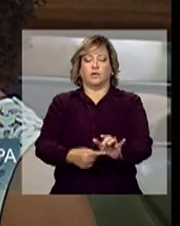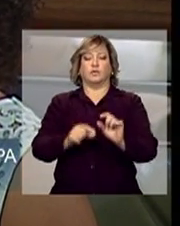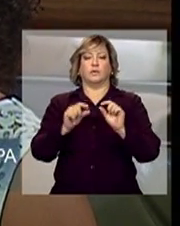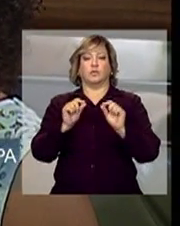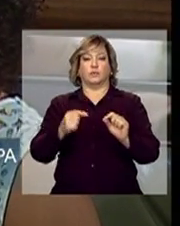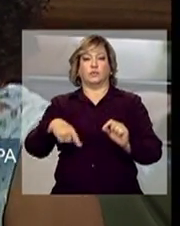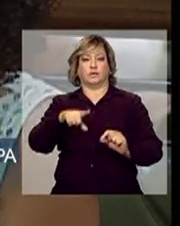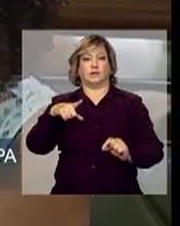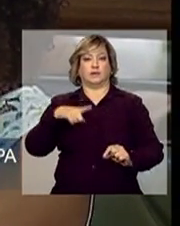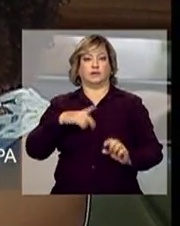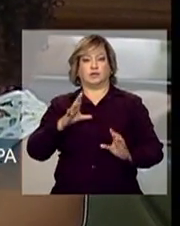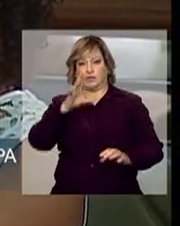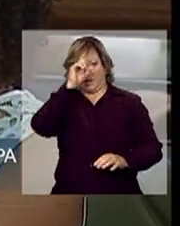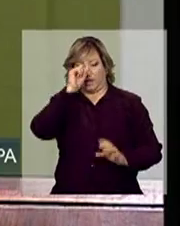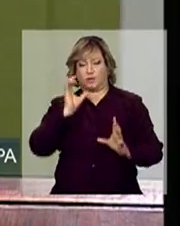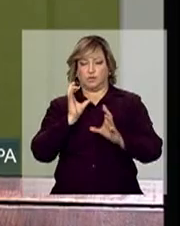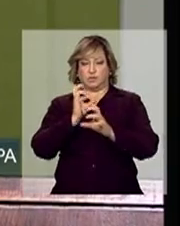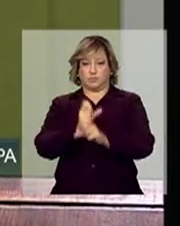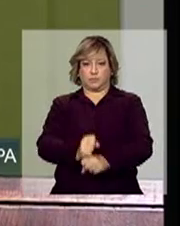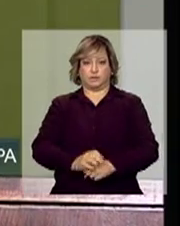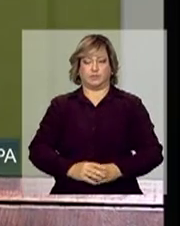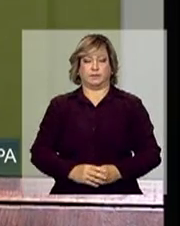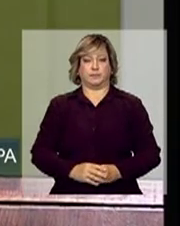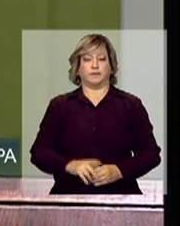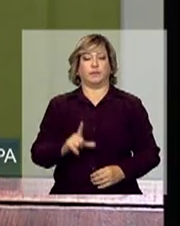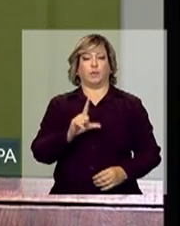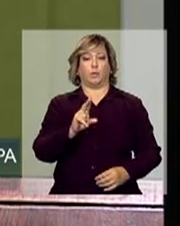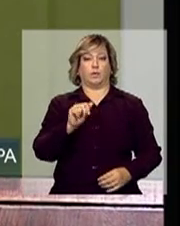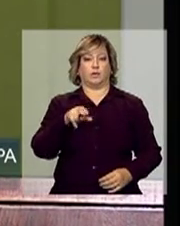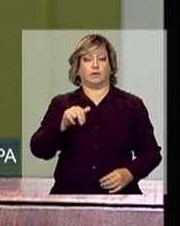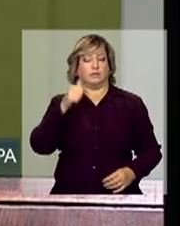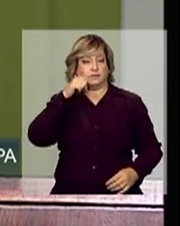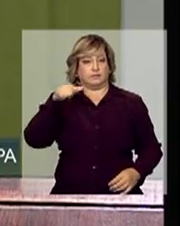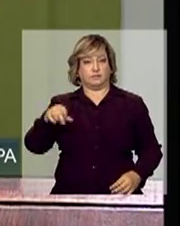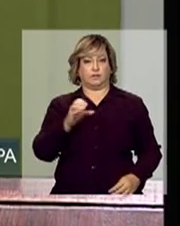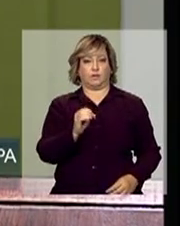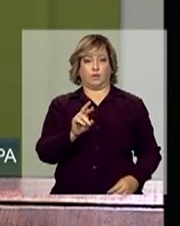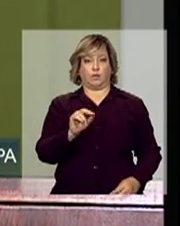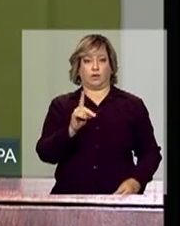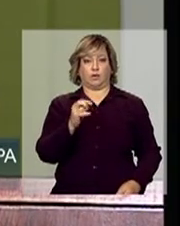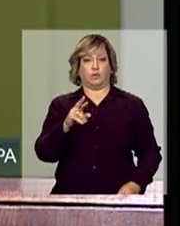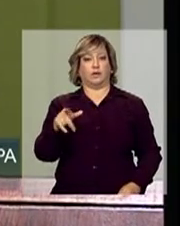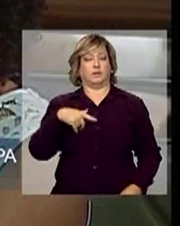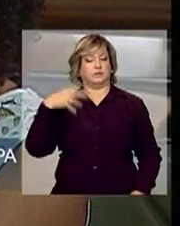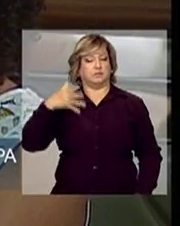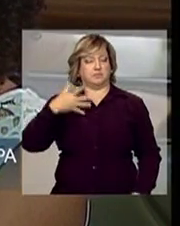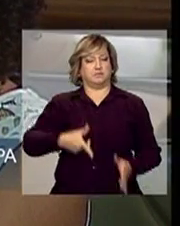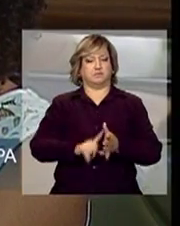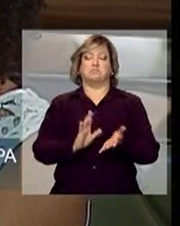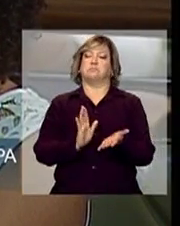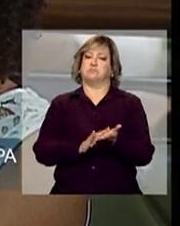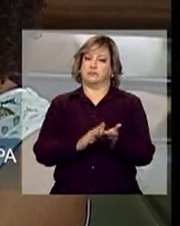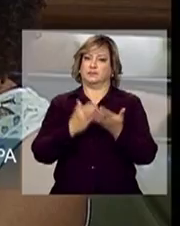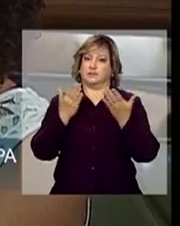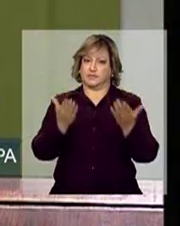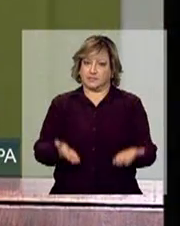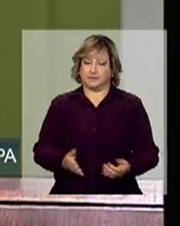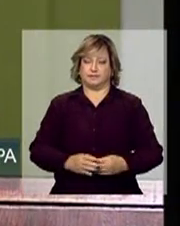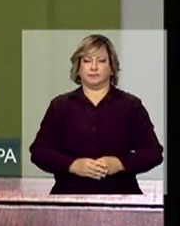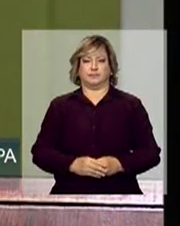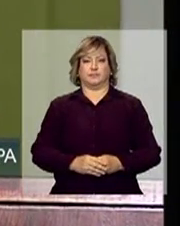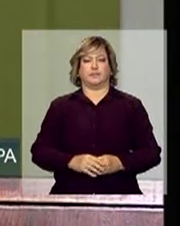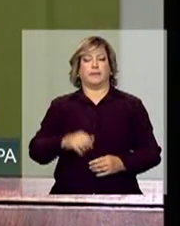Couto. Luana Alves de Mello, oradora dessa turma, meus parabéns. Senhoras e